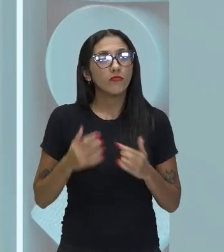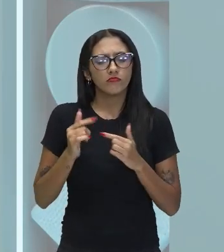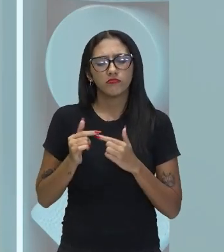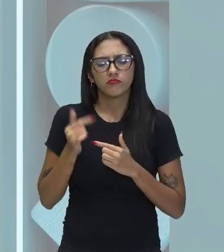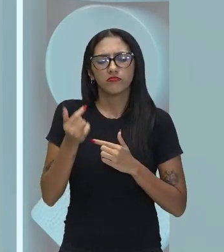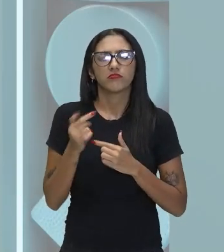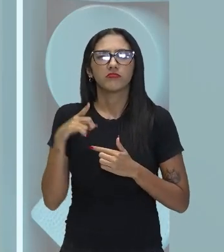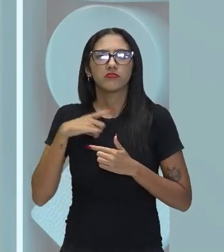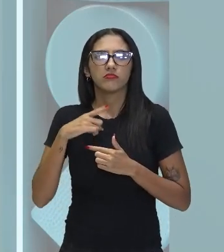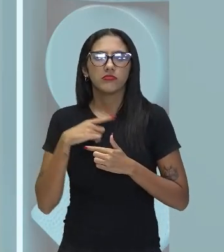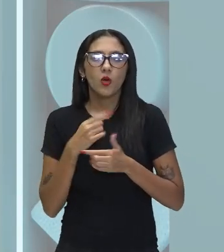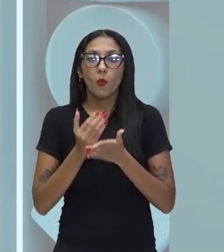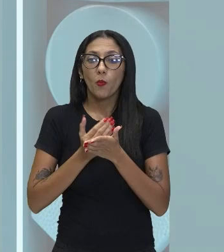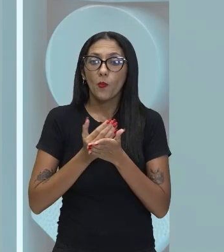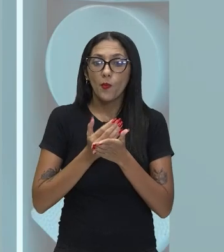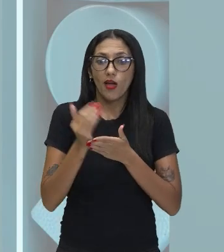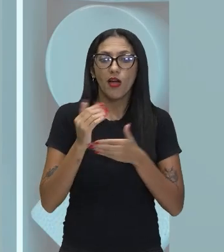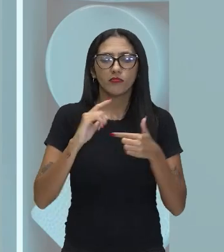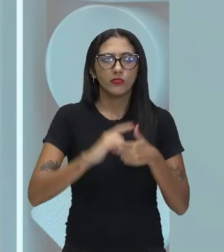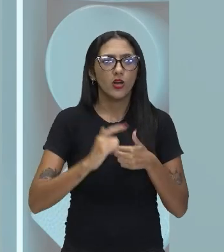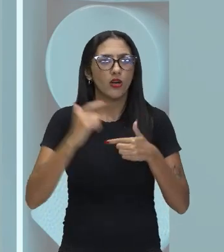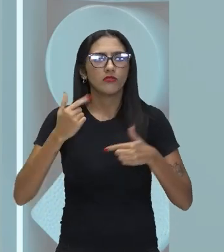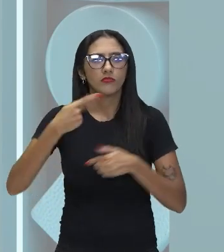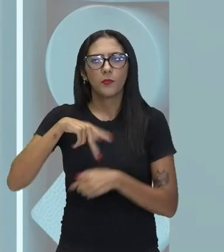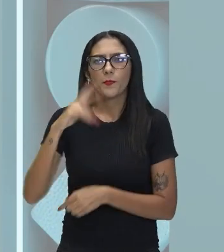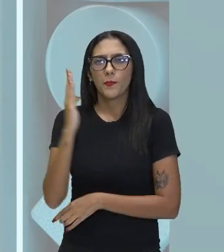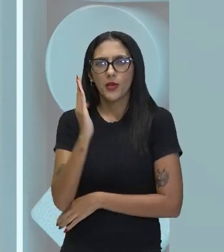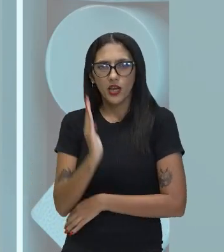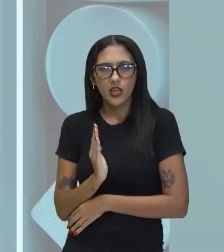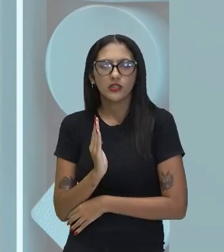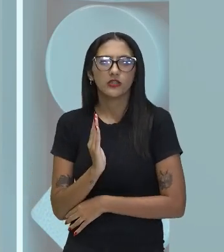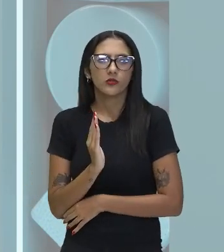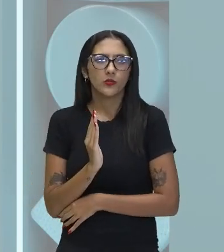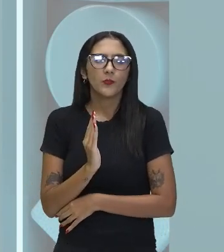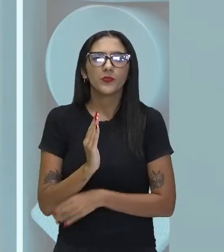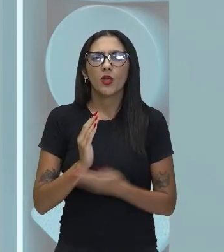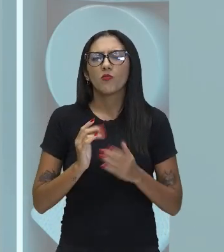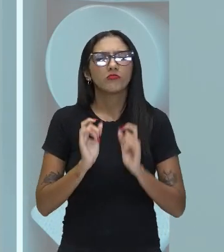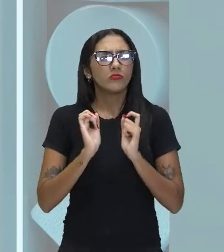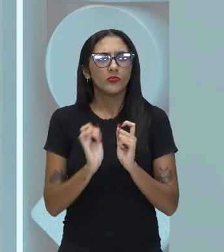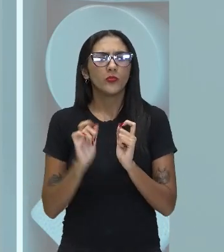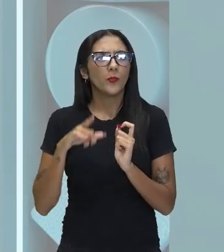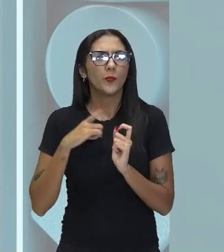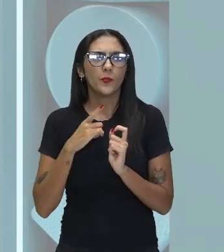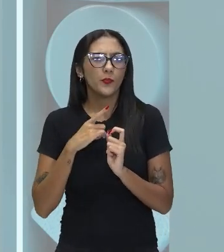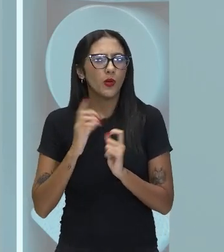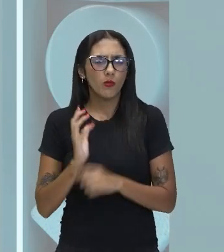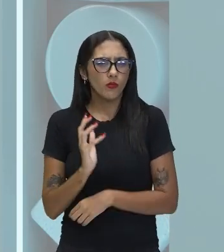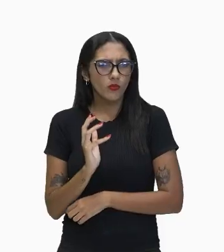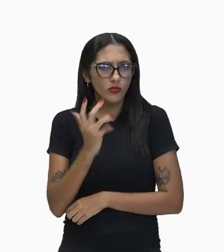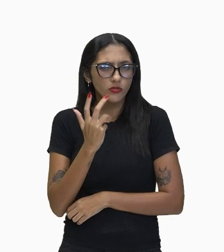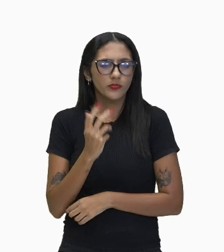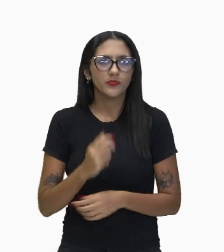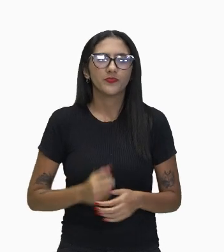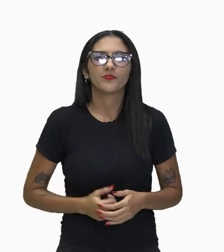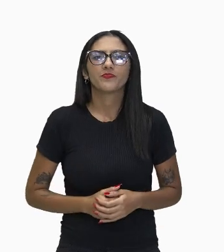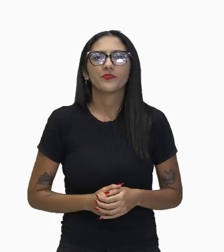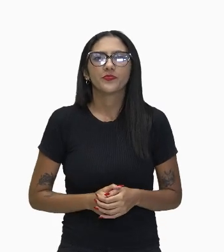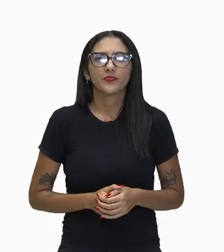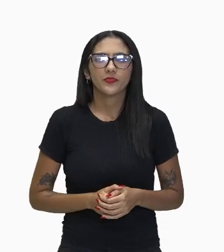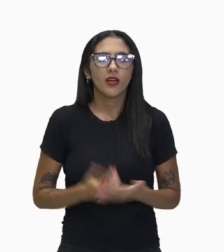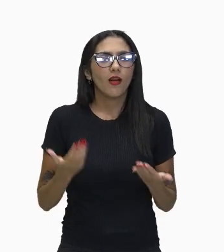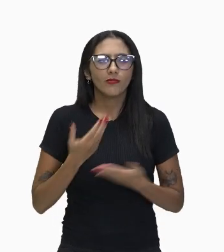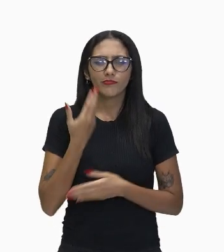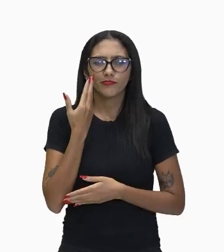se tem o início do modernismo no Brasil efetivamente, o que foi então esse modernismo? Vamos então conceituando